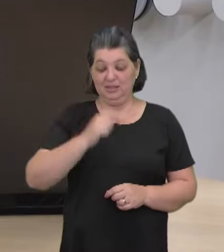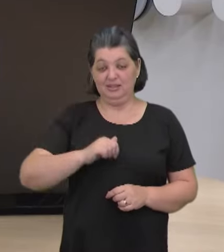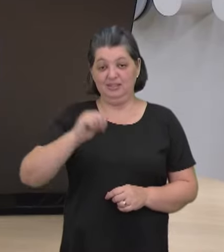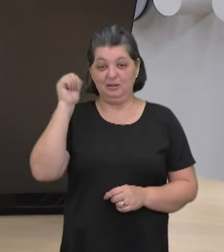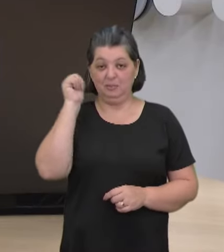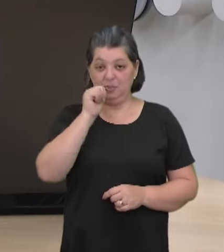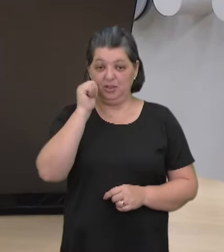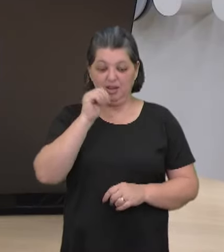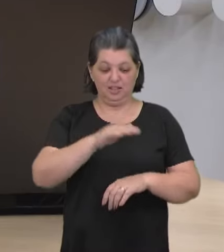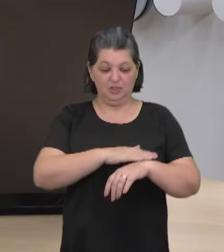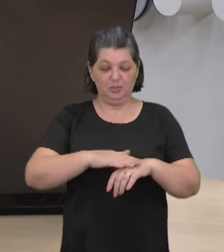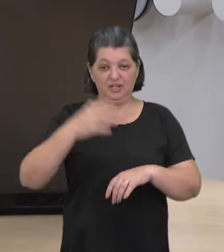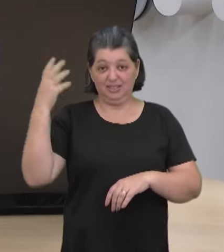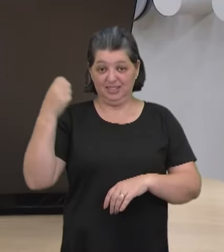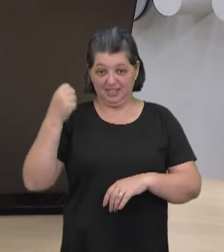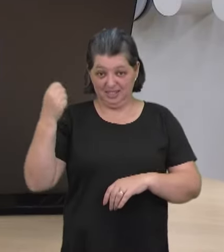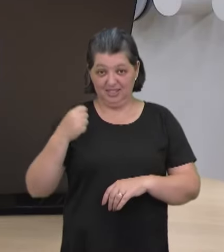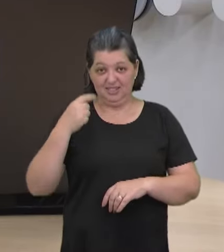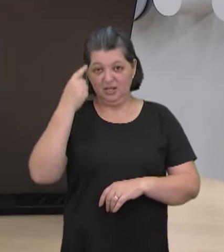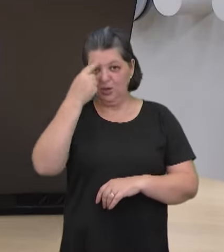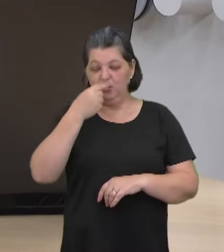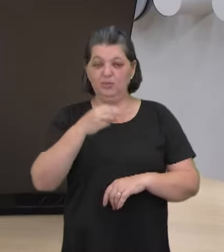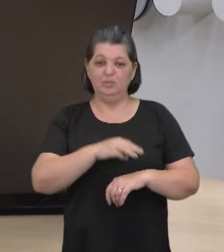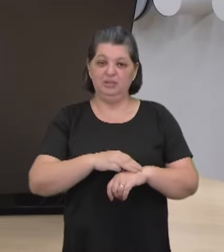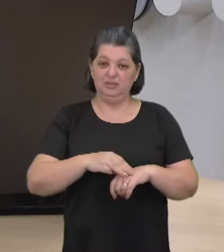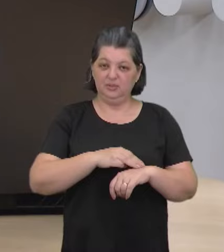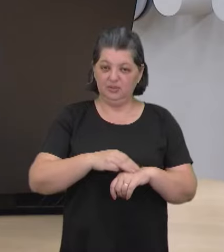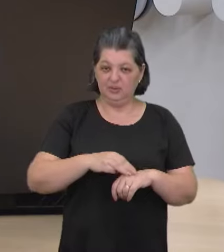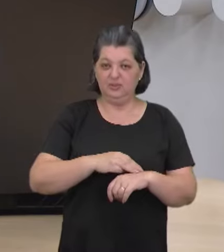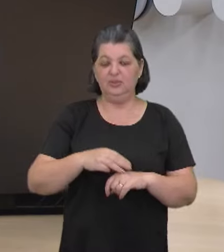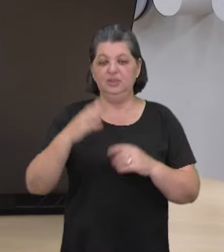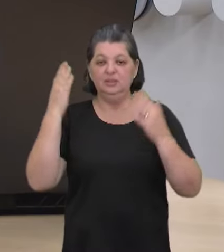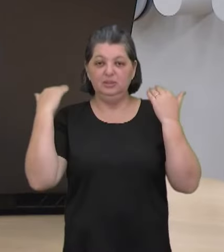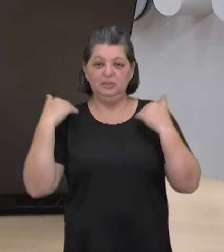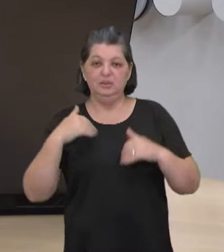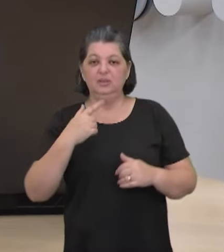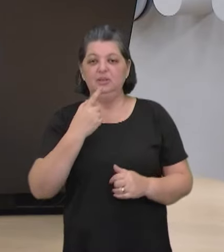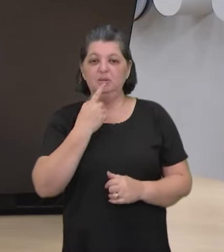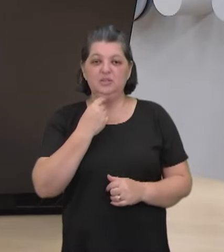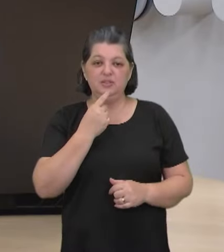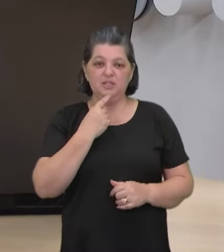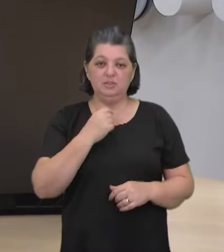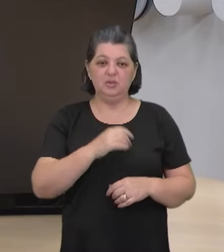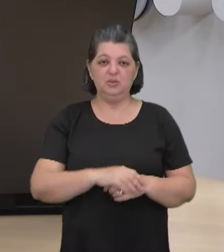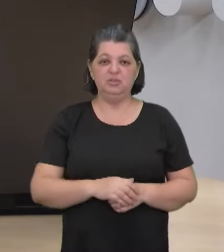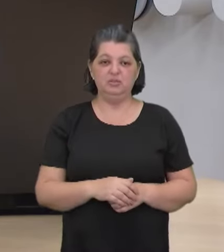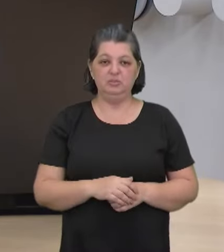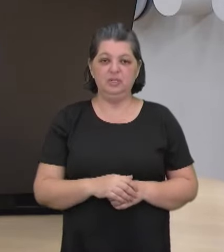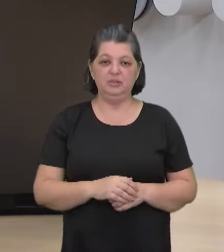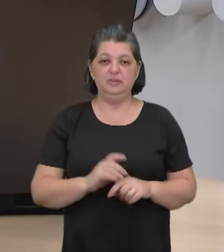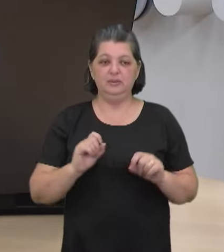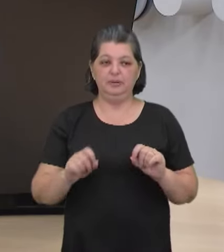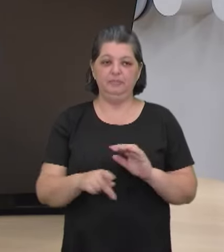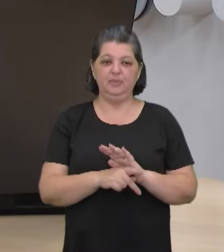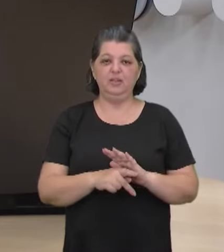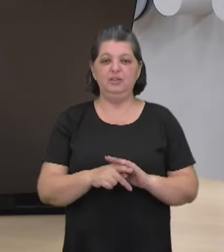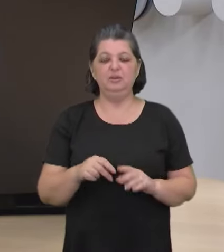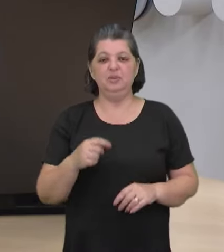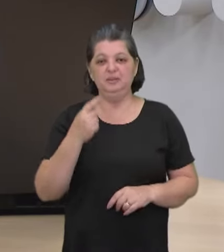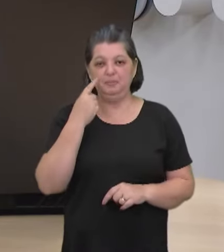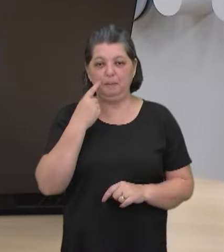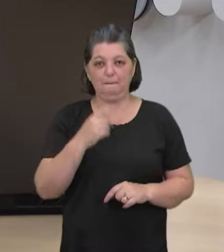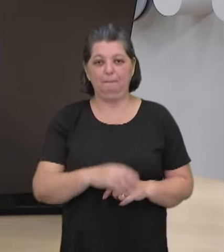branca, olhos castanhos, cabelos ruivos, eu tenho 1,70 m de altura e hoje eu